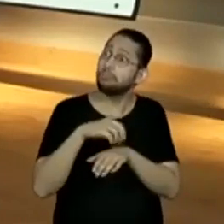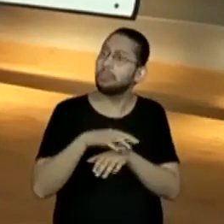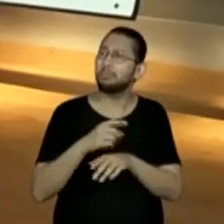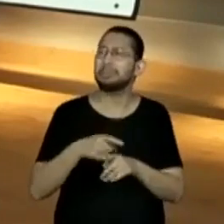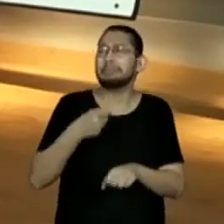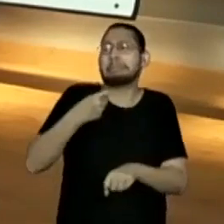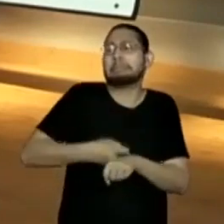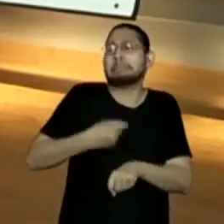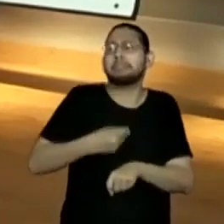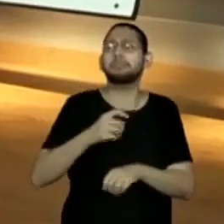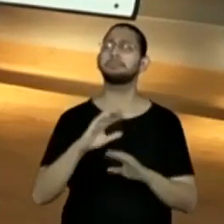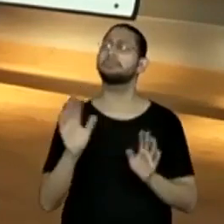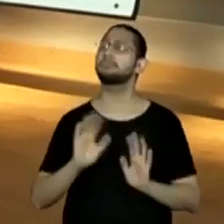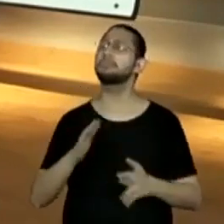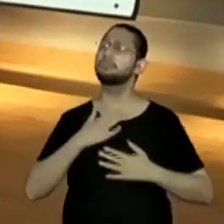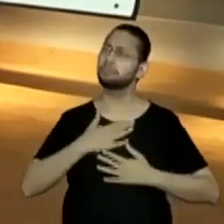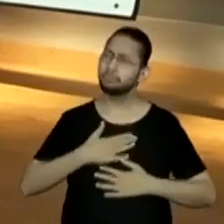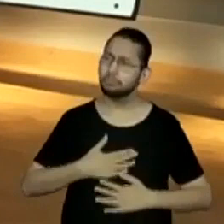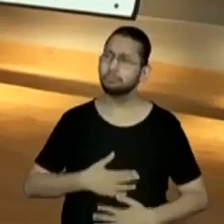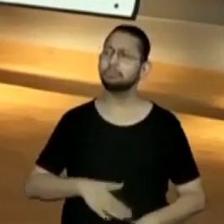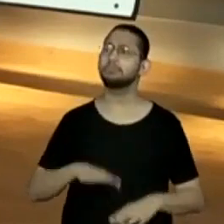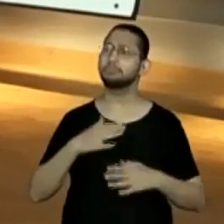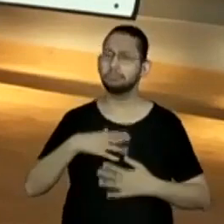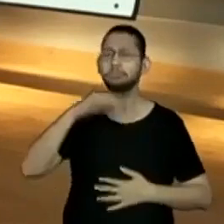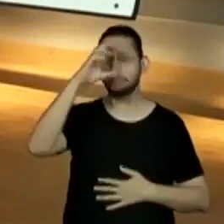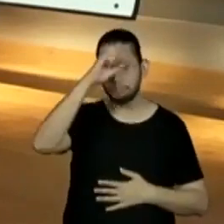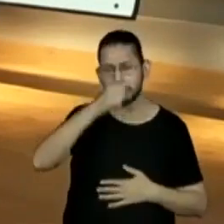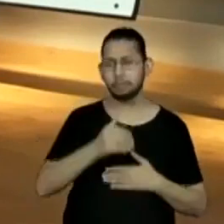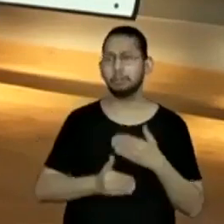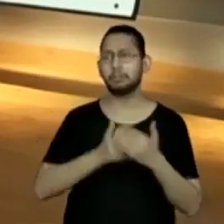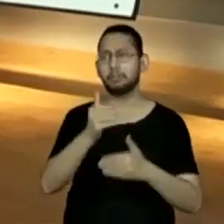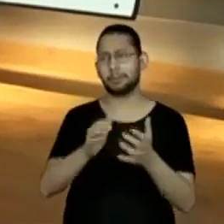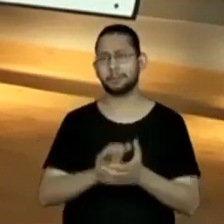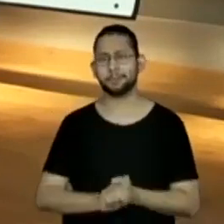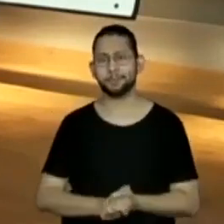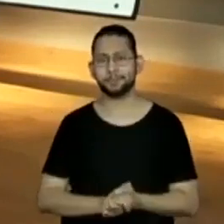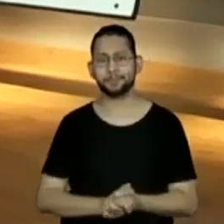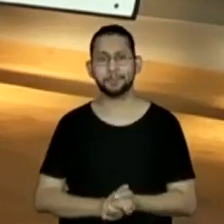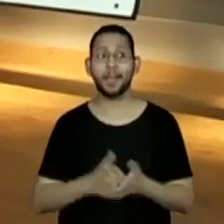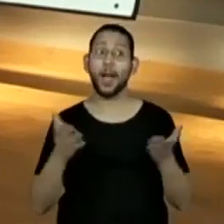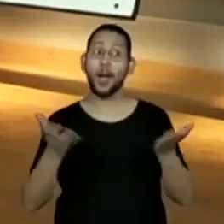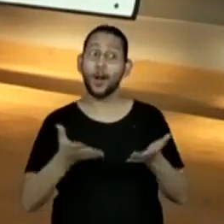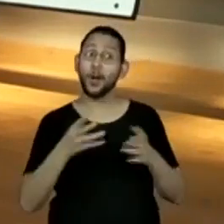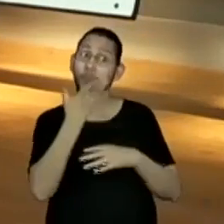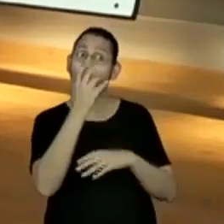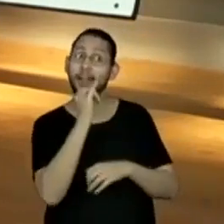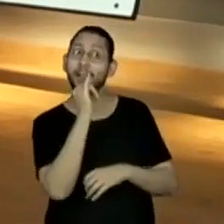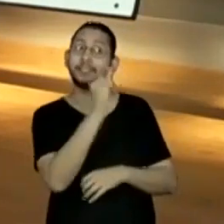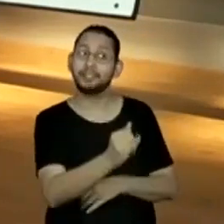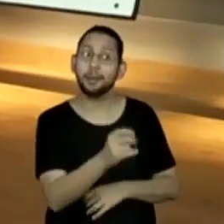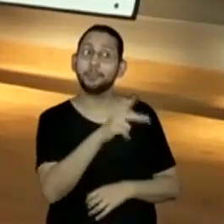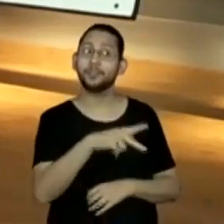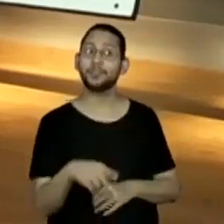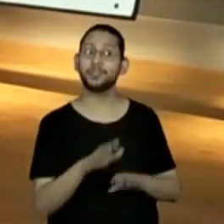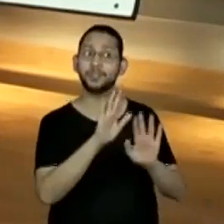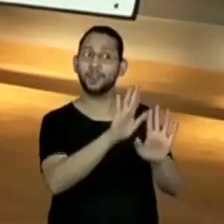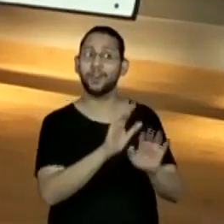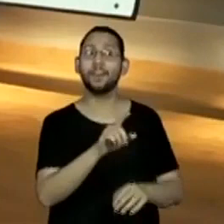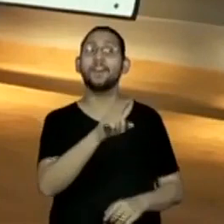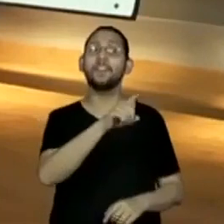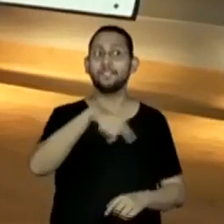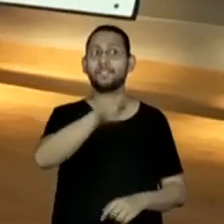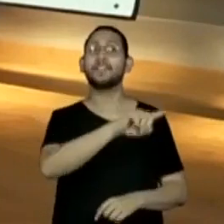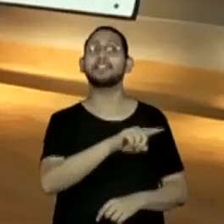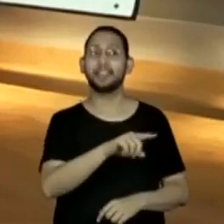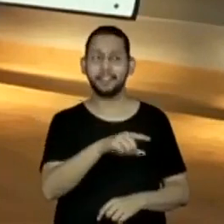responsabilidade neste momento. Enfim, professoras, a gente conversando agora com vocês, né, professoras e professores, vocês sempre fazem